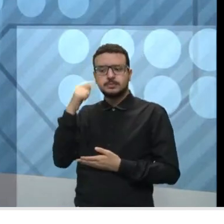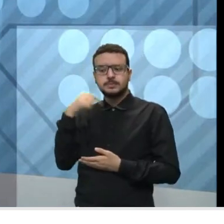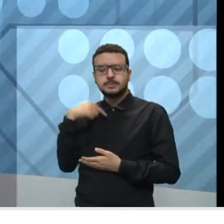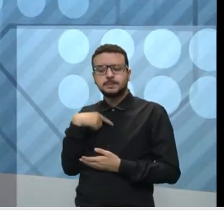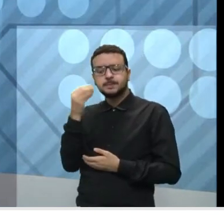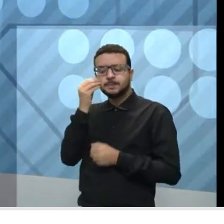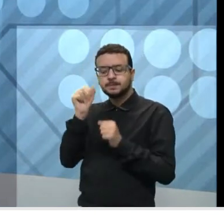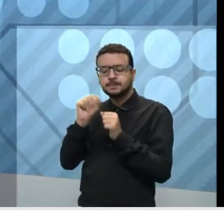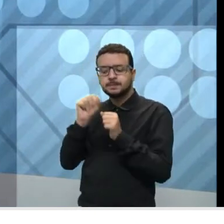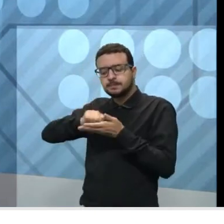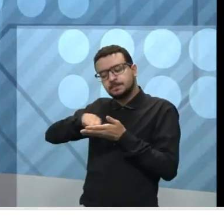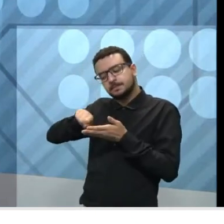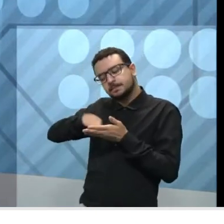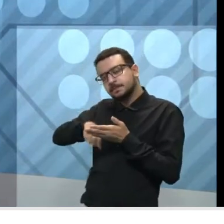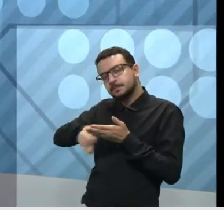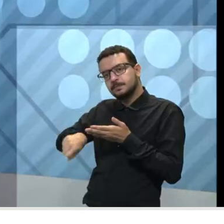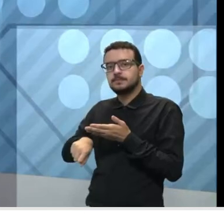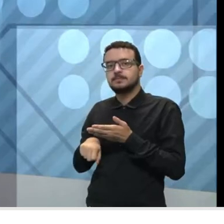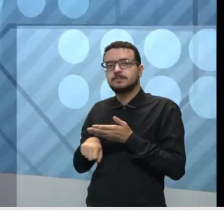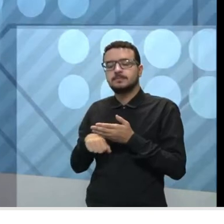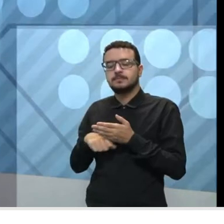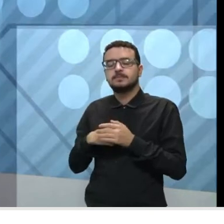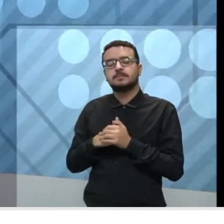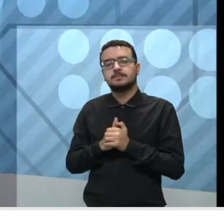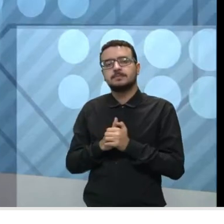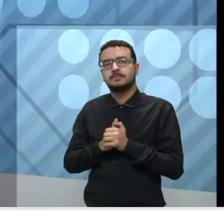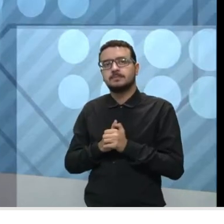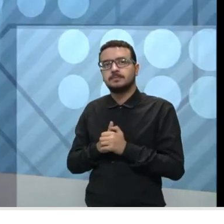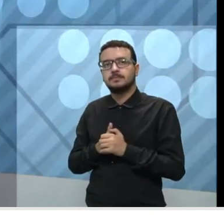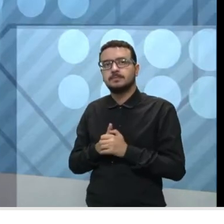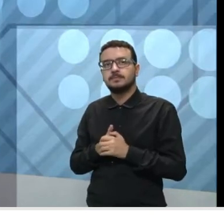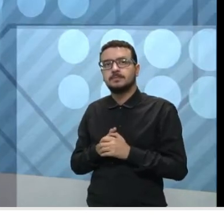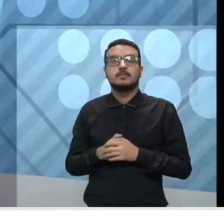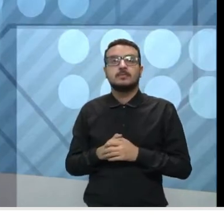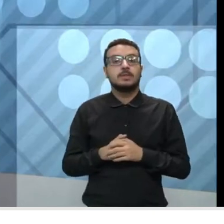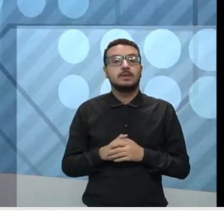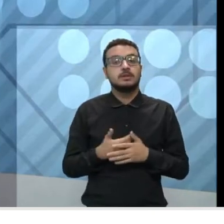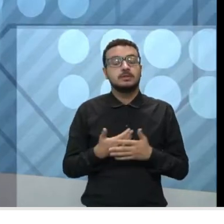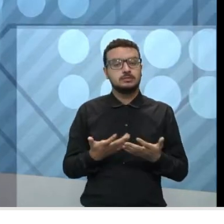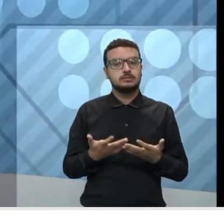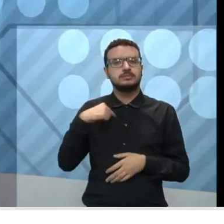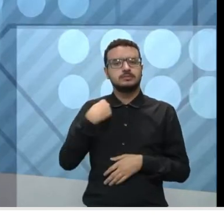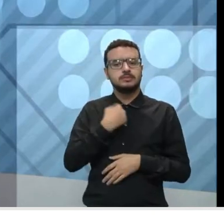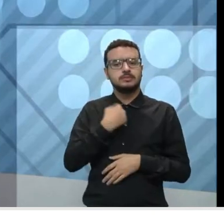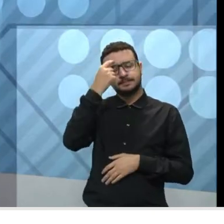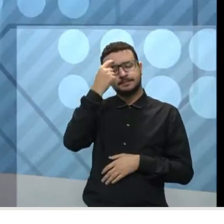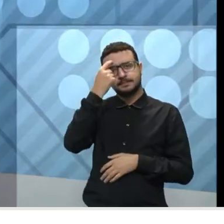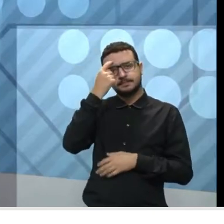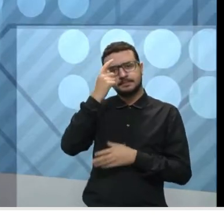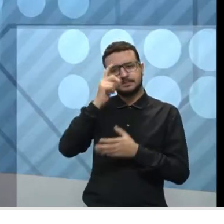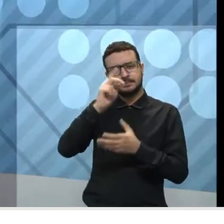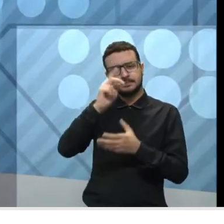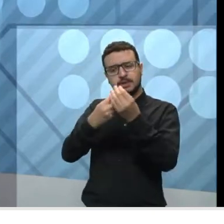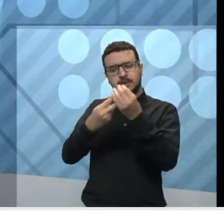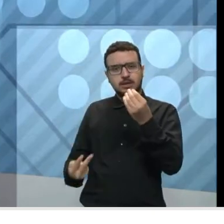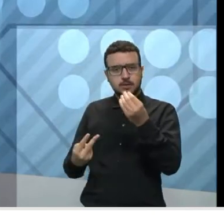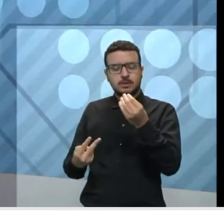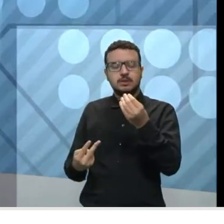desse idioma. Então, quando nós pensamos em bilinguismo, não é? A intenção é que o sujeito seja bilíngue